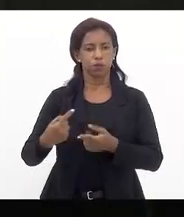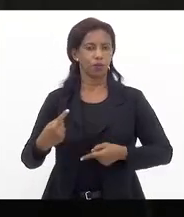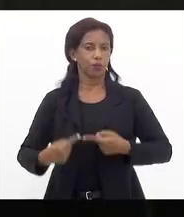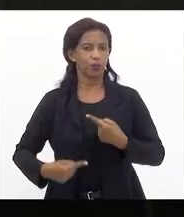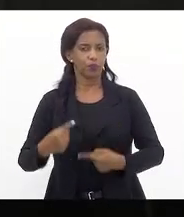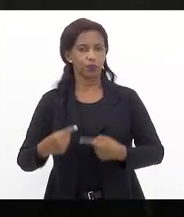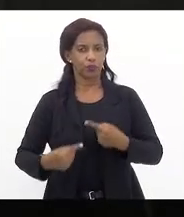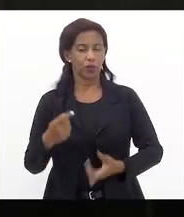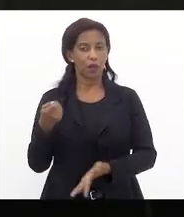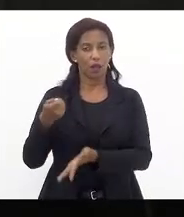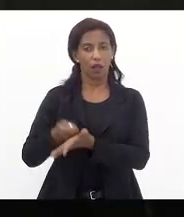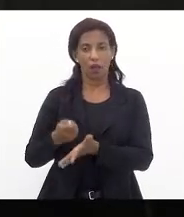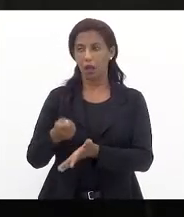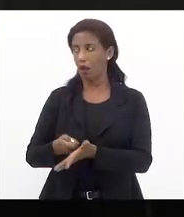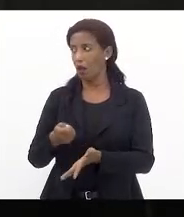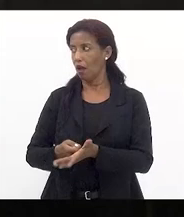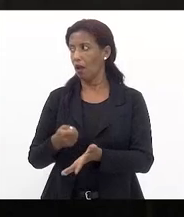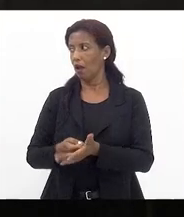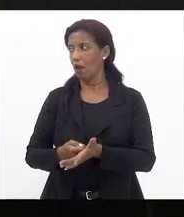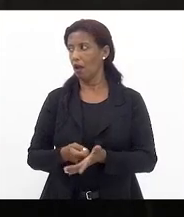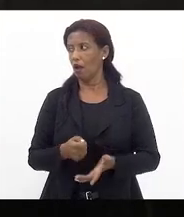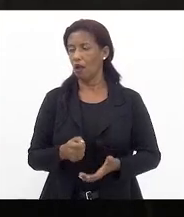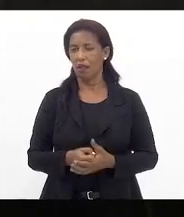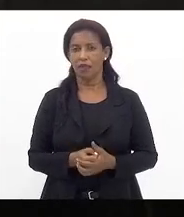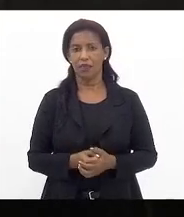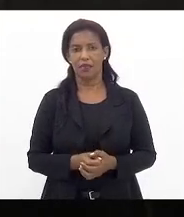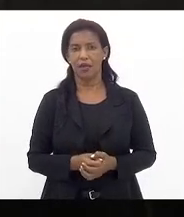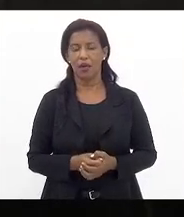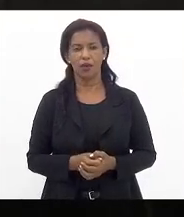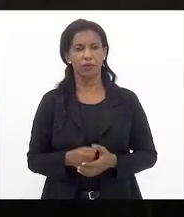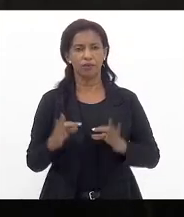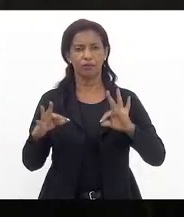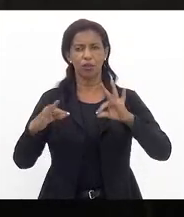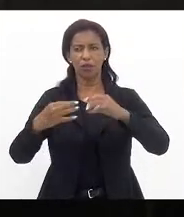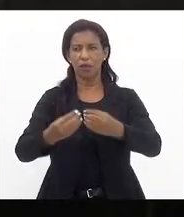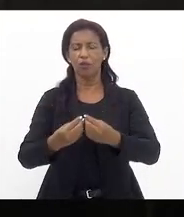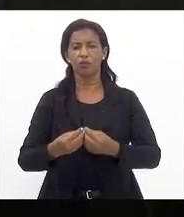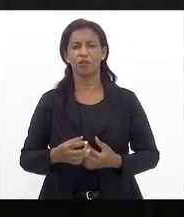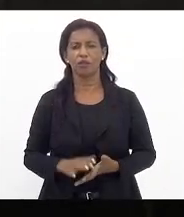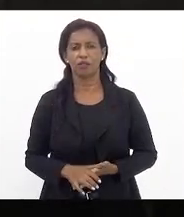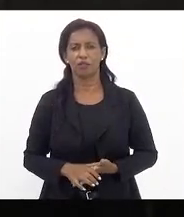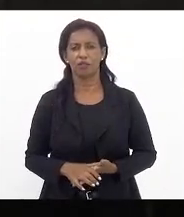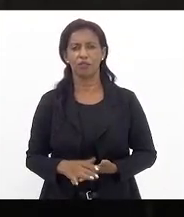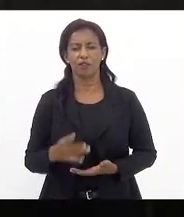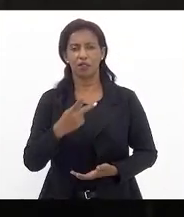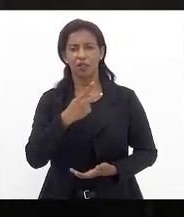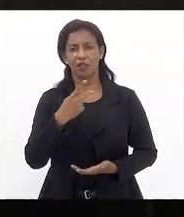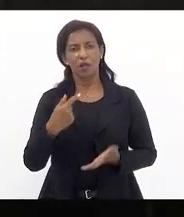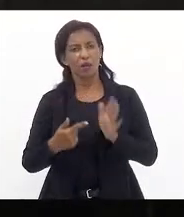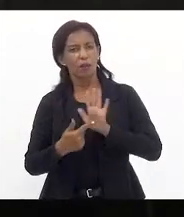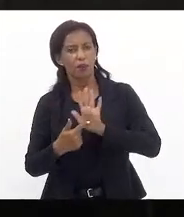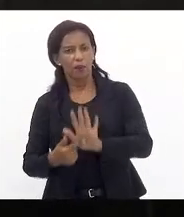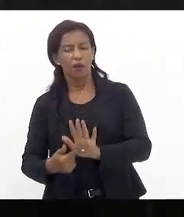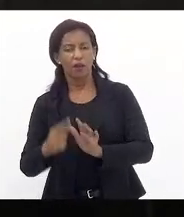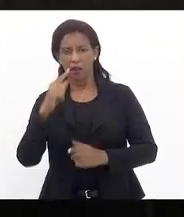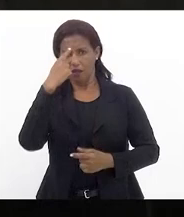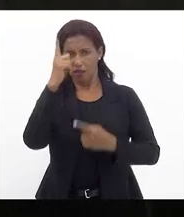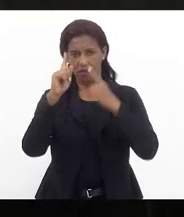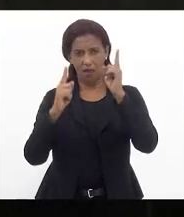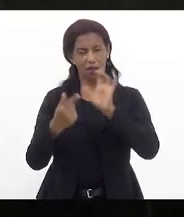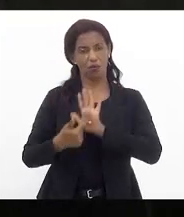política que garanta a sua reeleição e, sobretudo, não pode apresentar ideias como